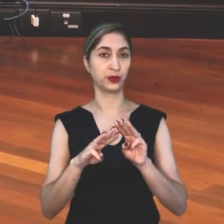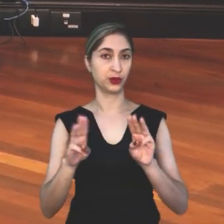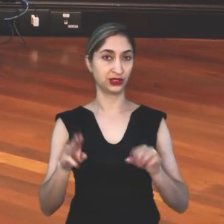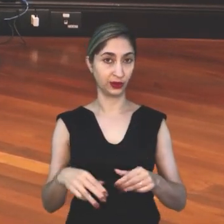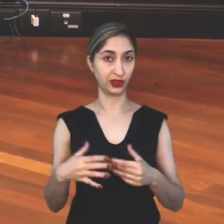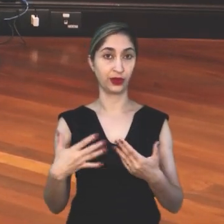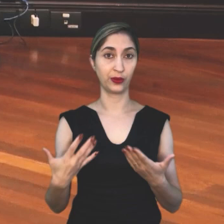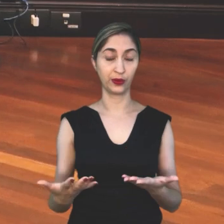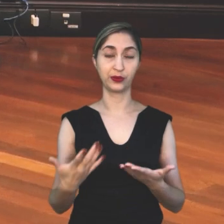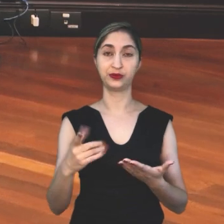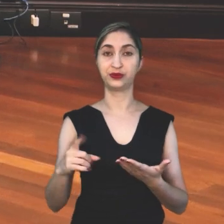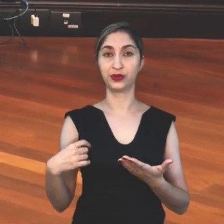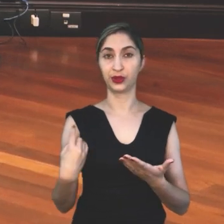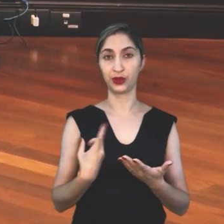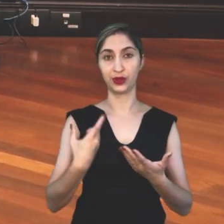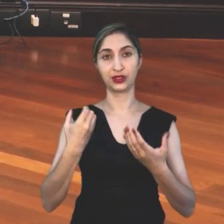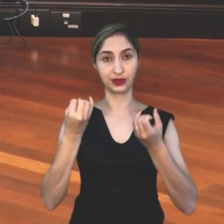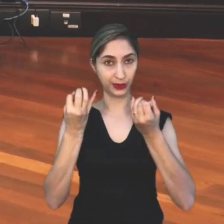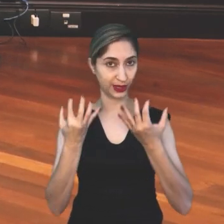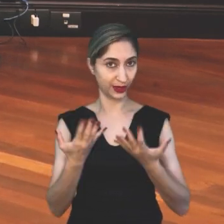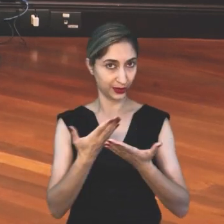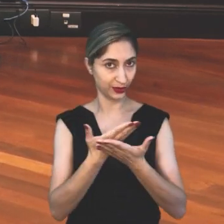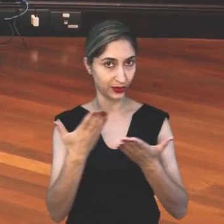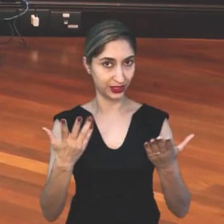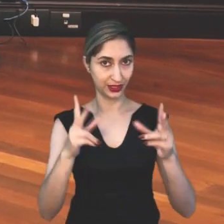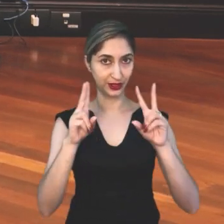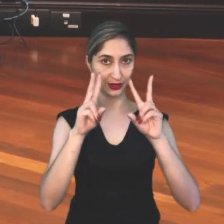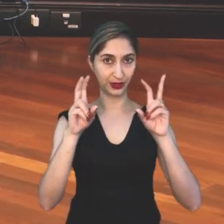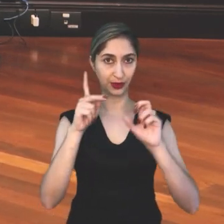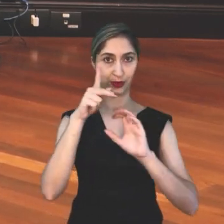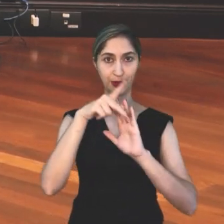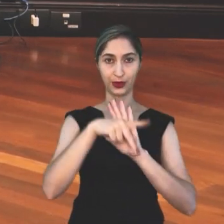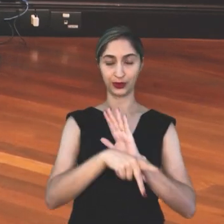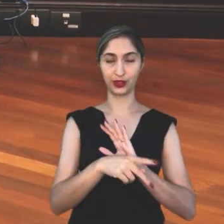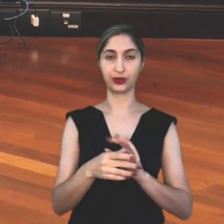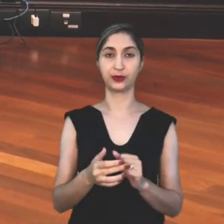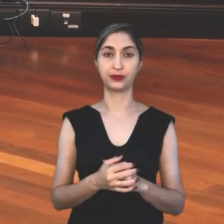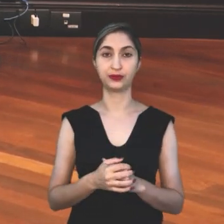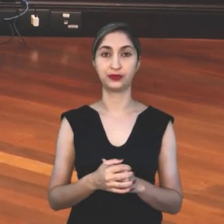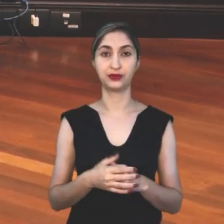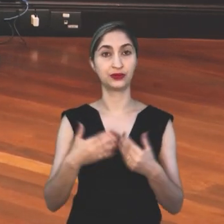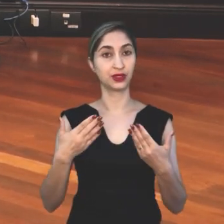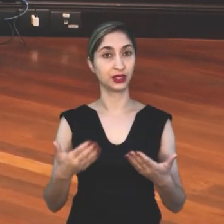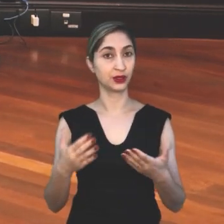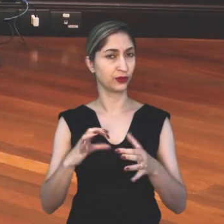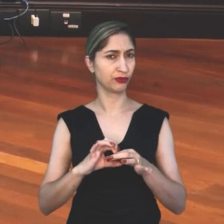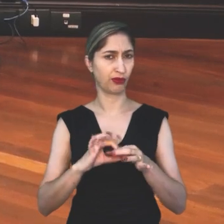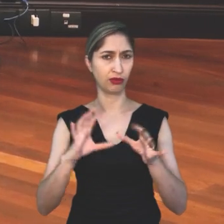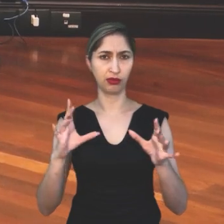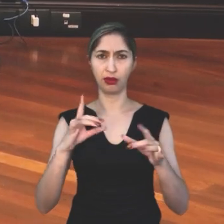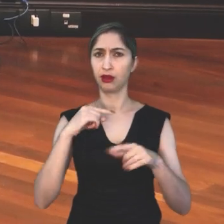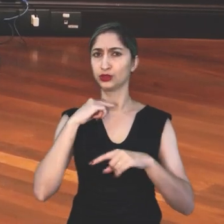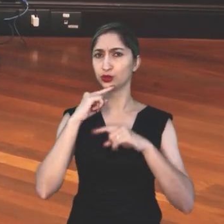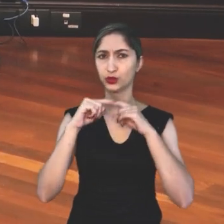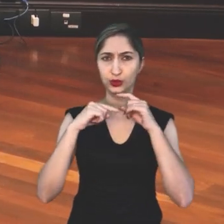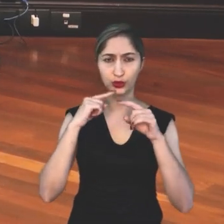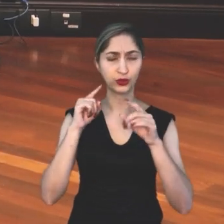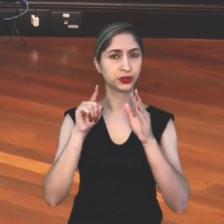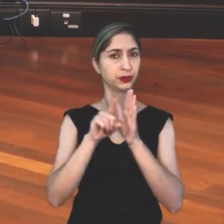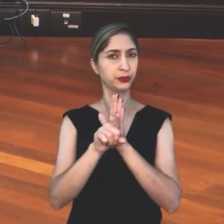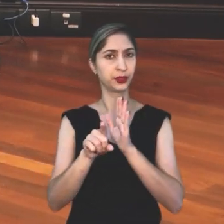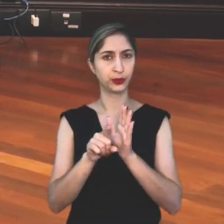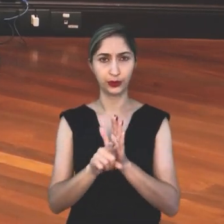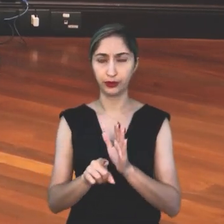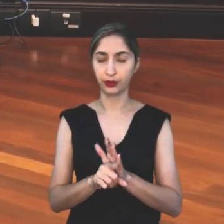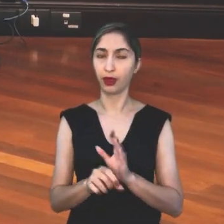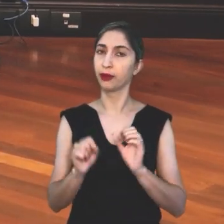que é o Grupo Z. E aí a gente vai falando aqui com vocês um pouquinho mais sobre esse projeto. Lembrando, gente, que